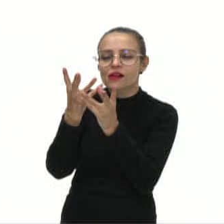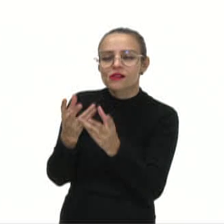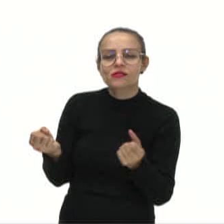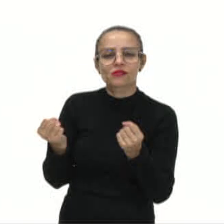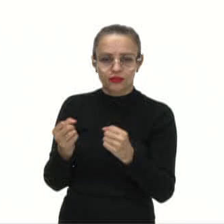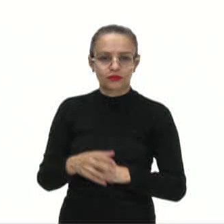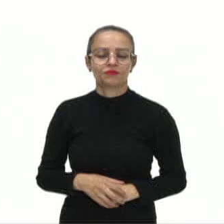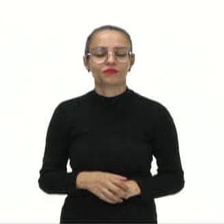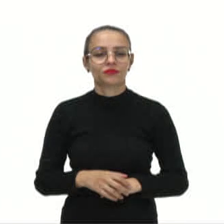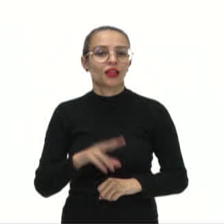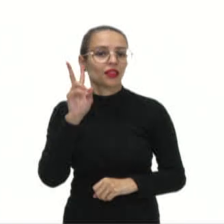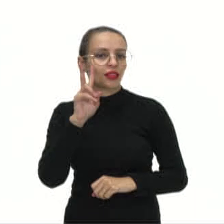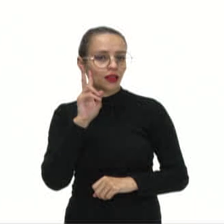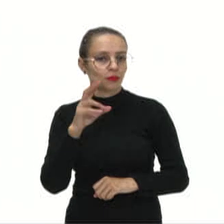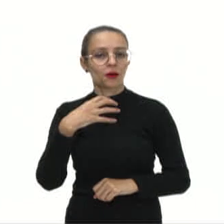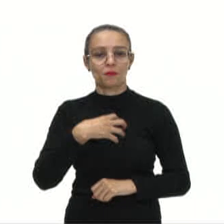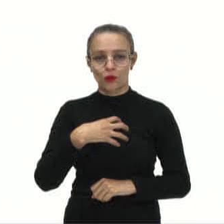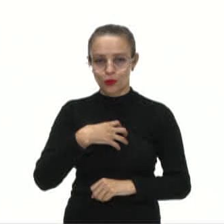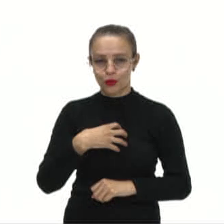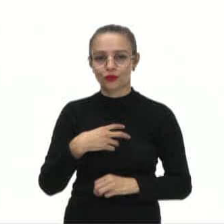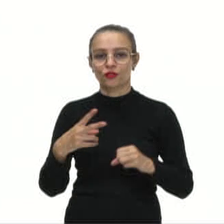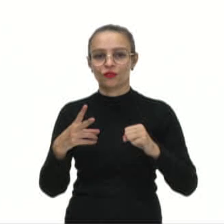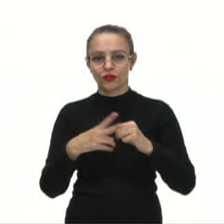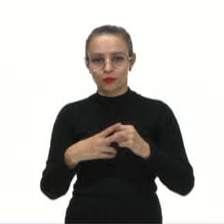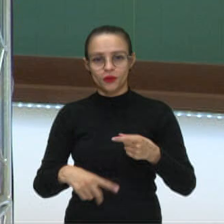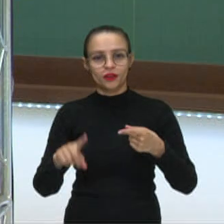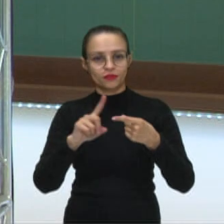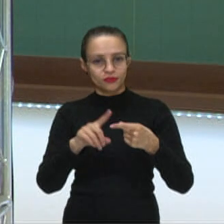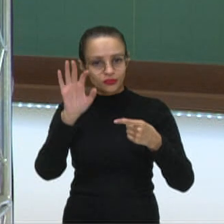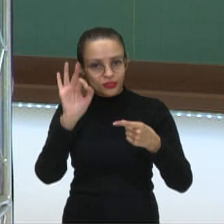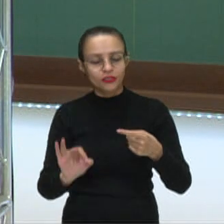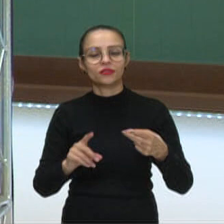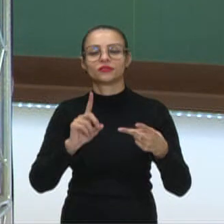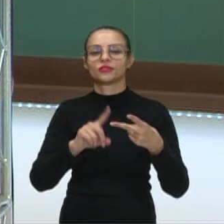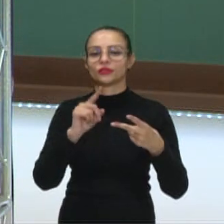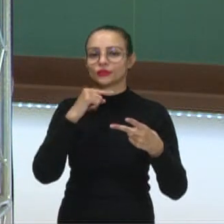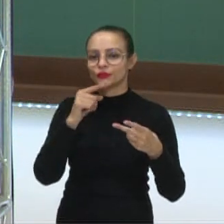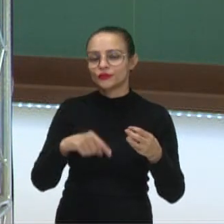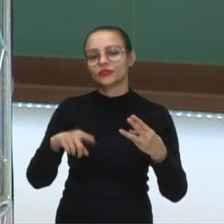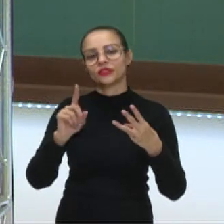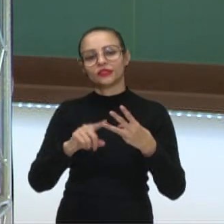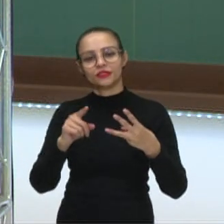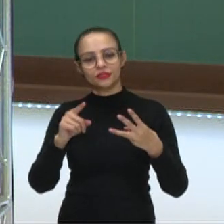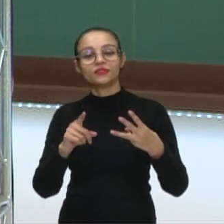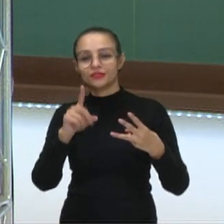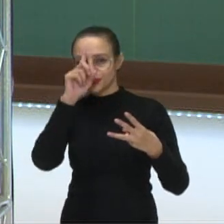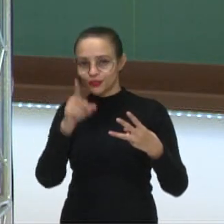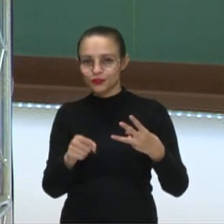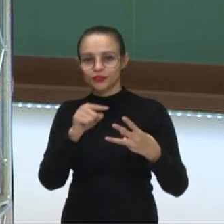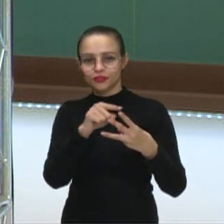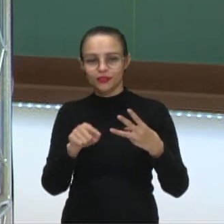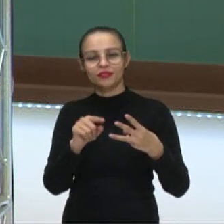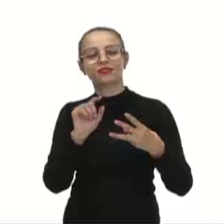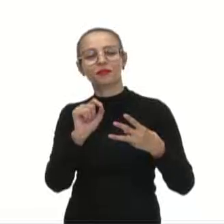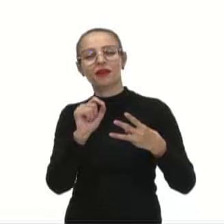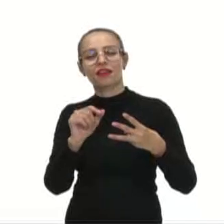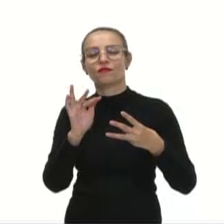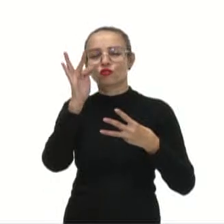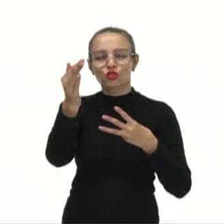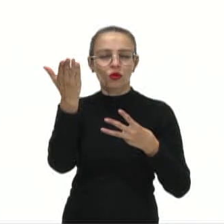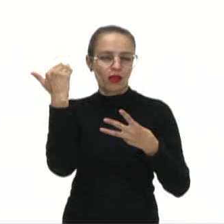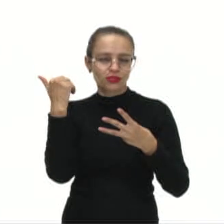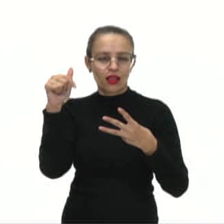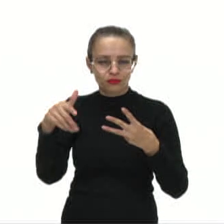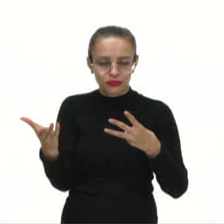modos verbais, indicativo, subjuntivo e imperativo e seus respectivos tempos,